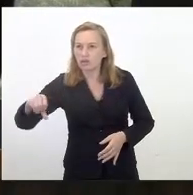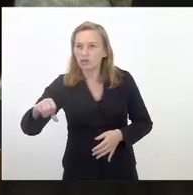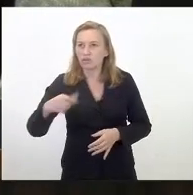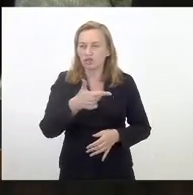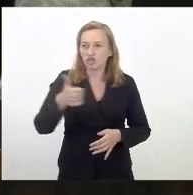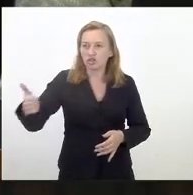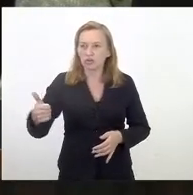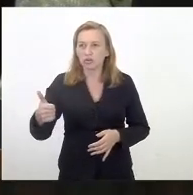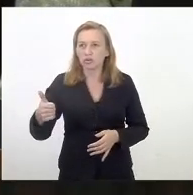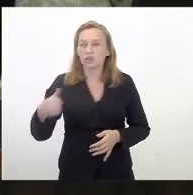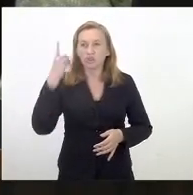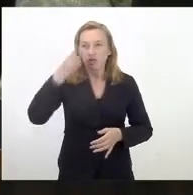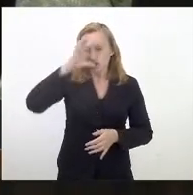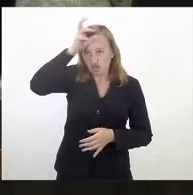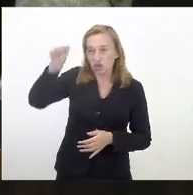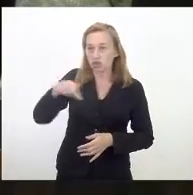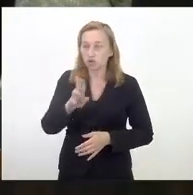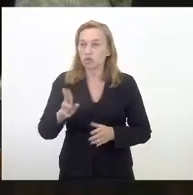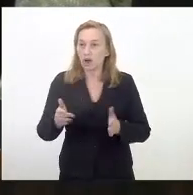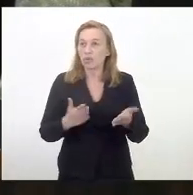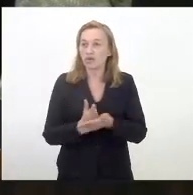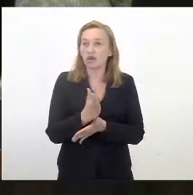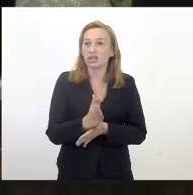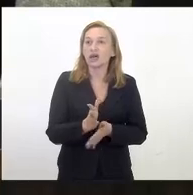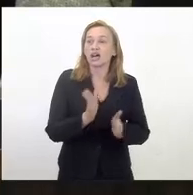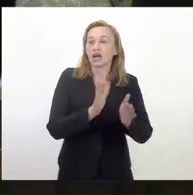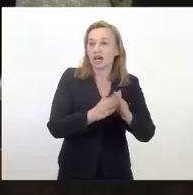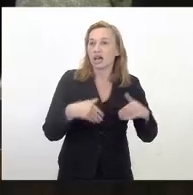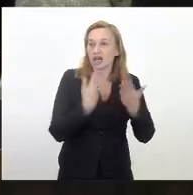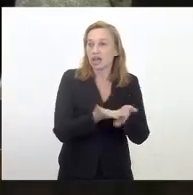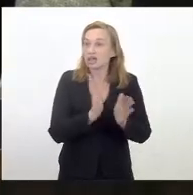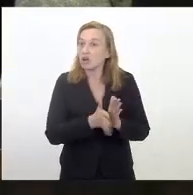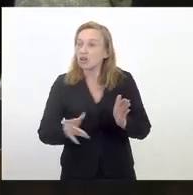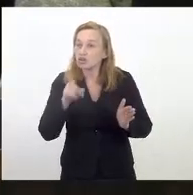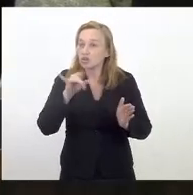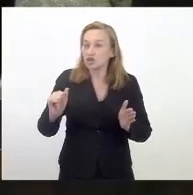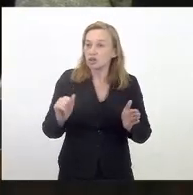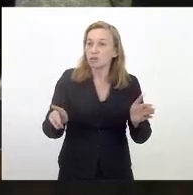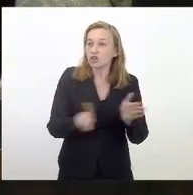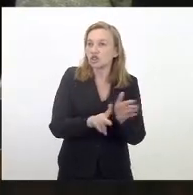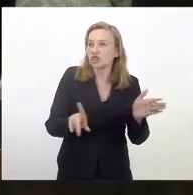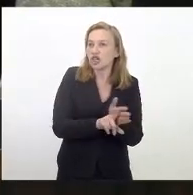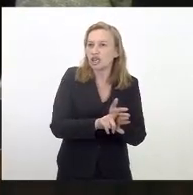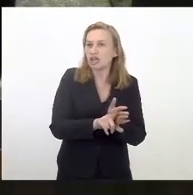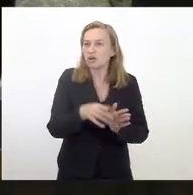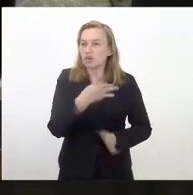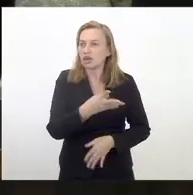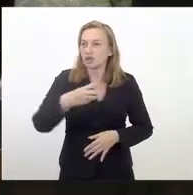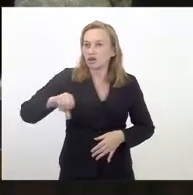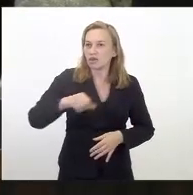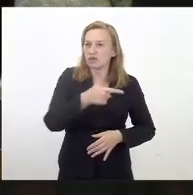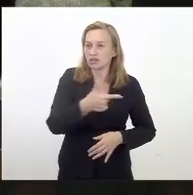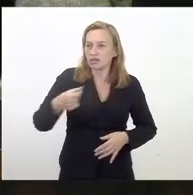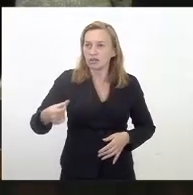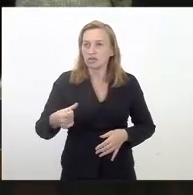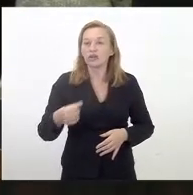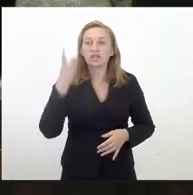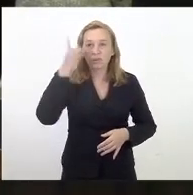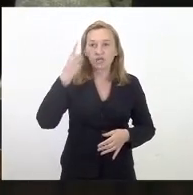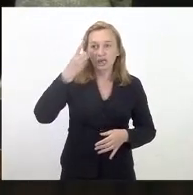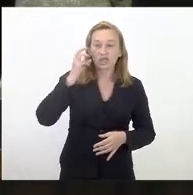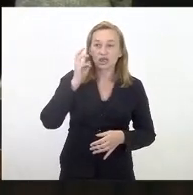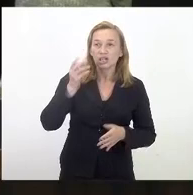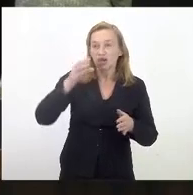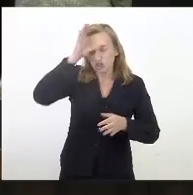deputado A tia Jú Deus que a prova eles estão aprovada é quem que usou na ordem do dia para olhar dele 4140 21 Deputado a